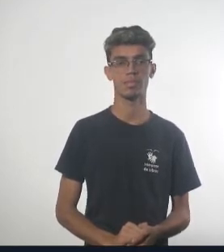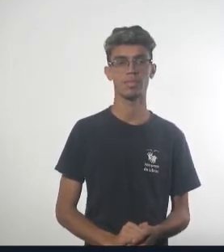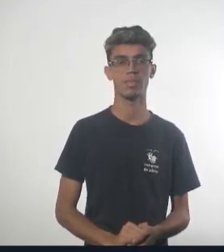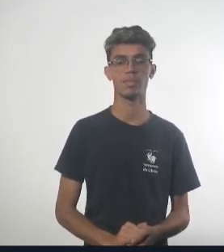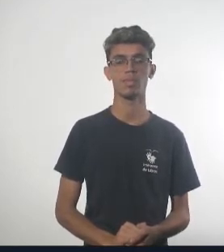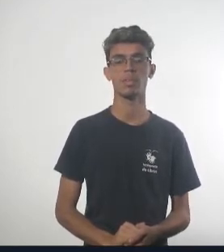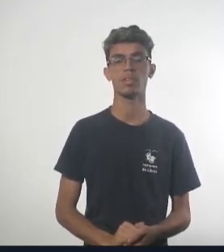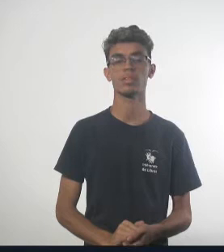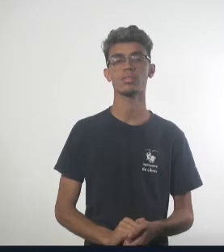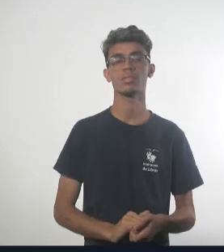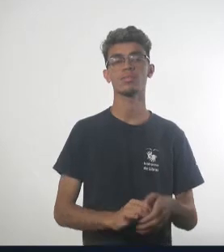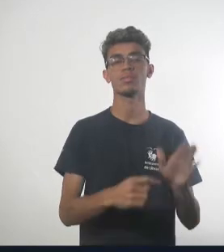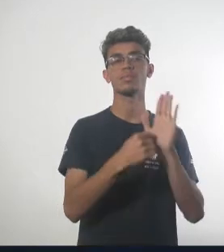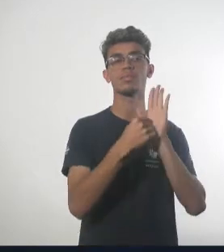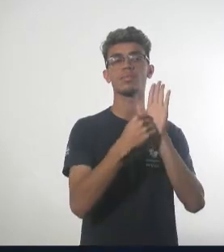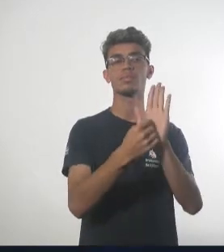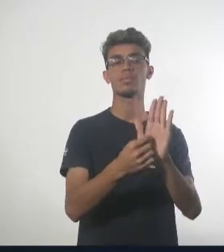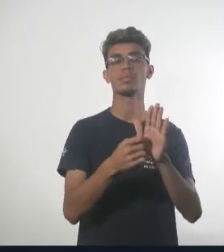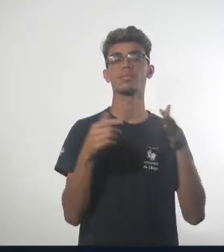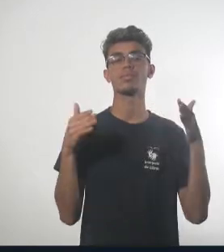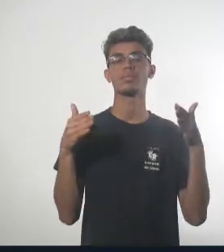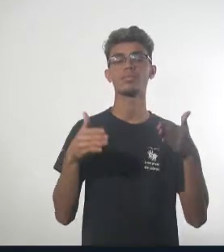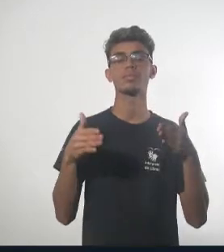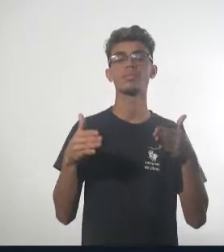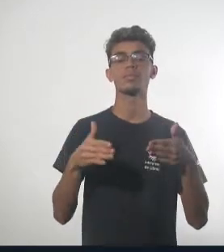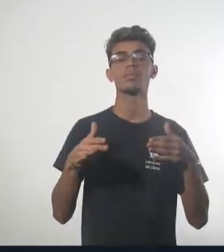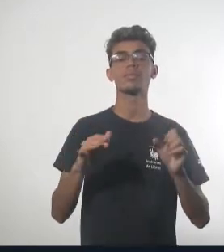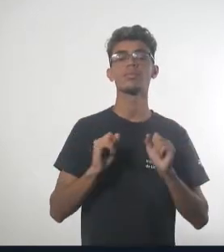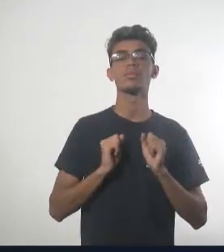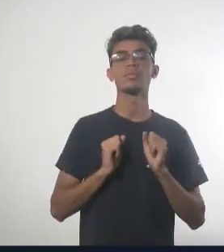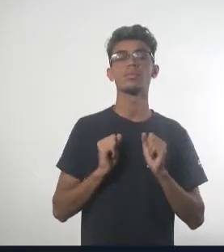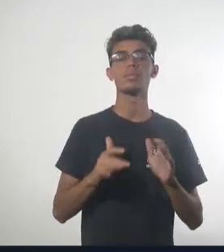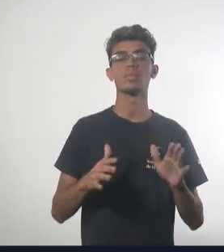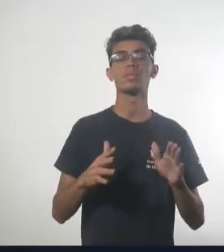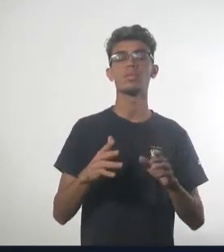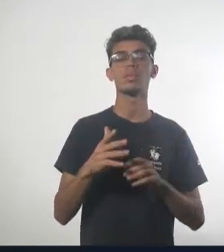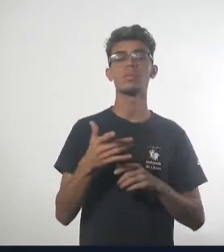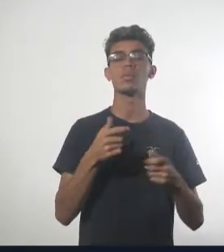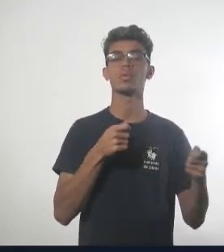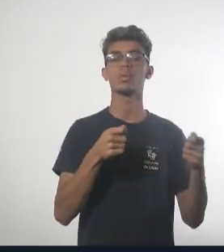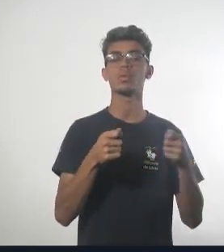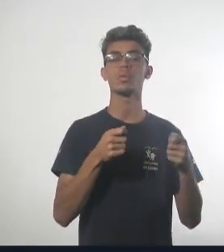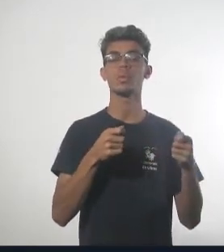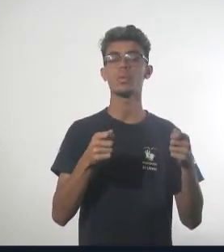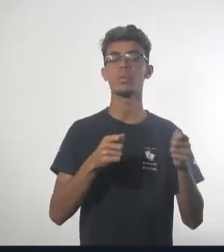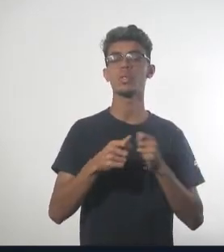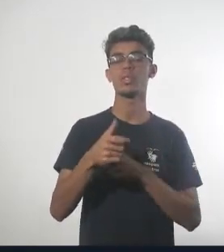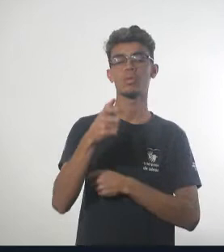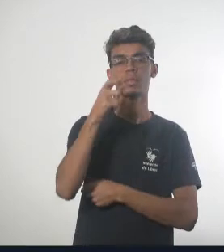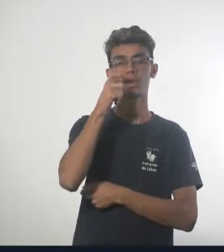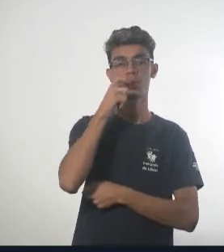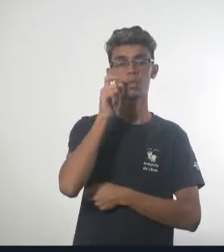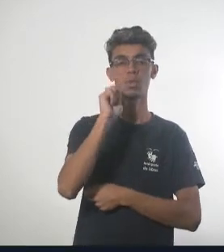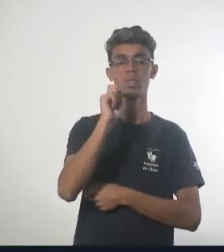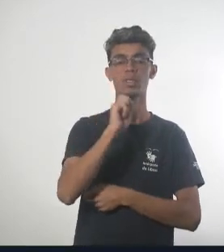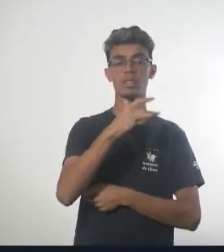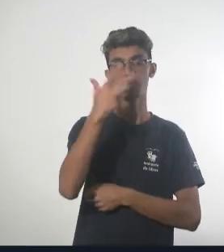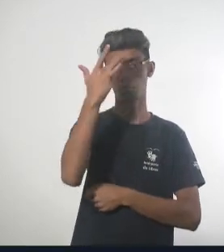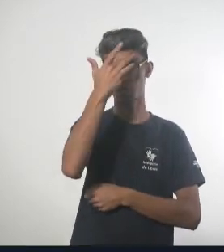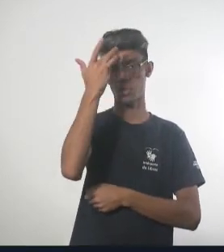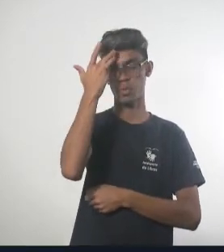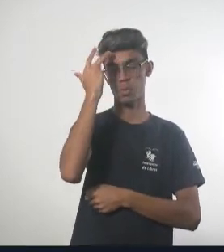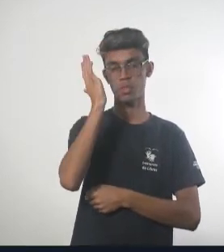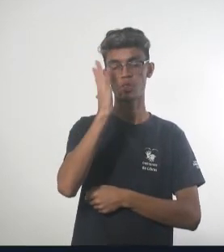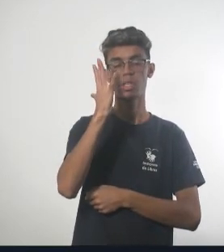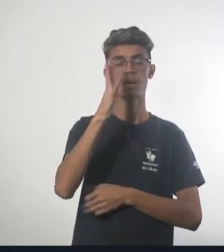Então, nós vamos apresentar agora uma ação que nós fizemos de avaliação de monitoramento e rastreamento de contatos de casos confirmados